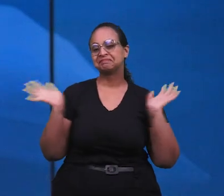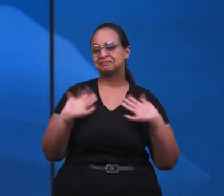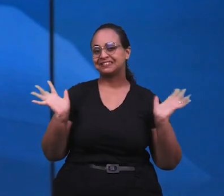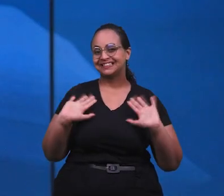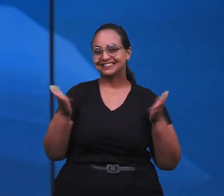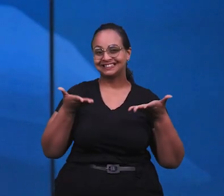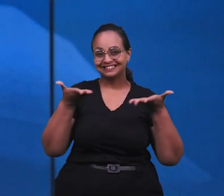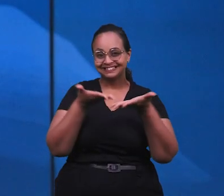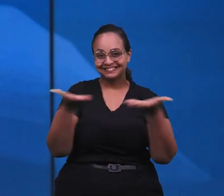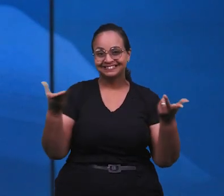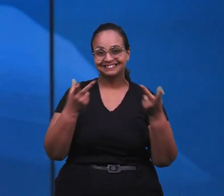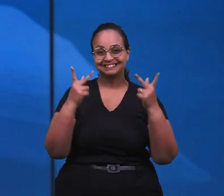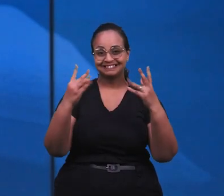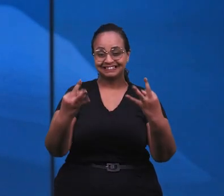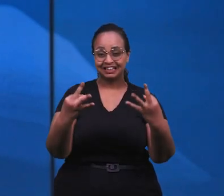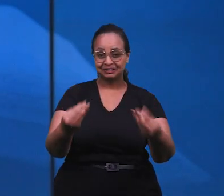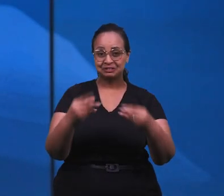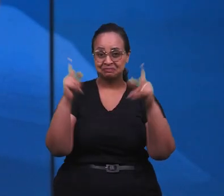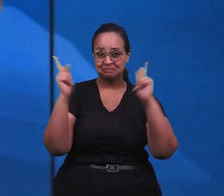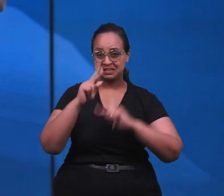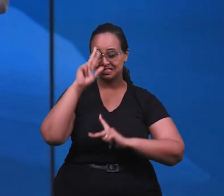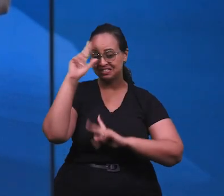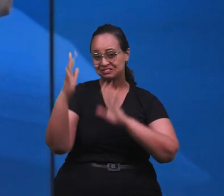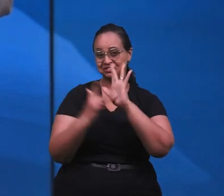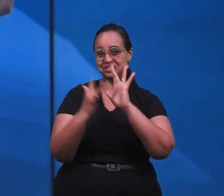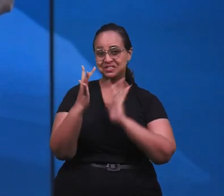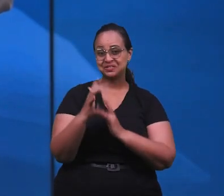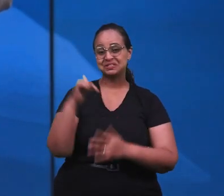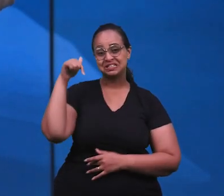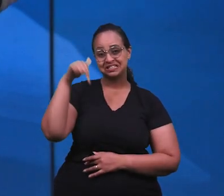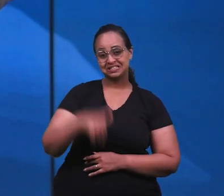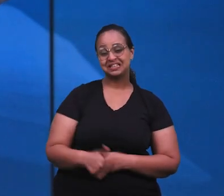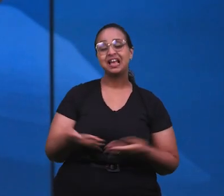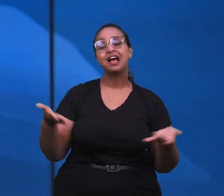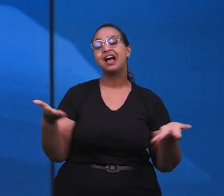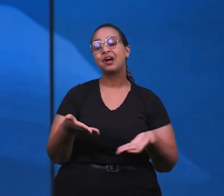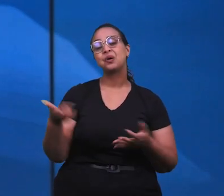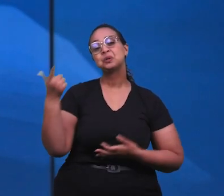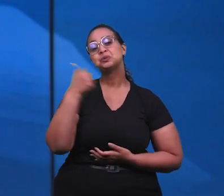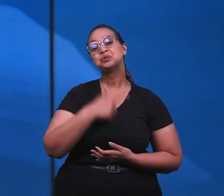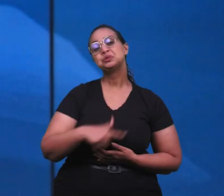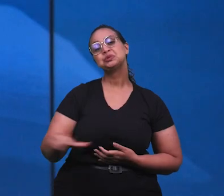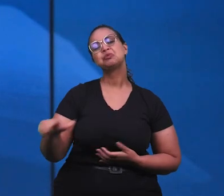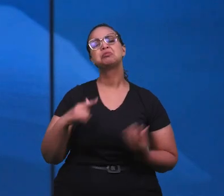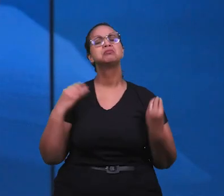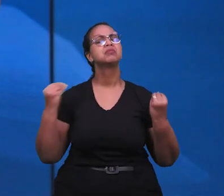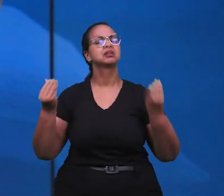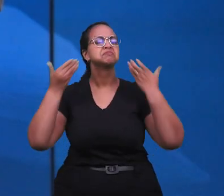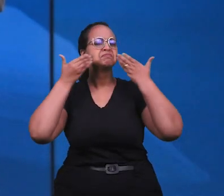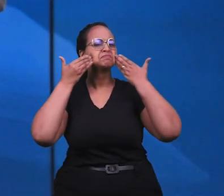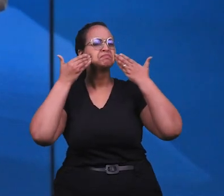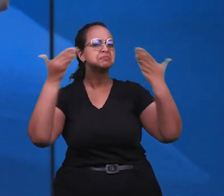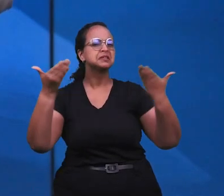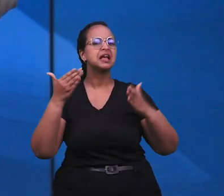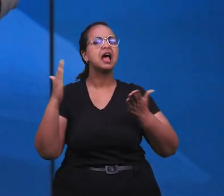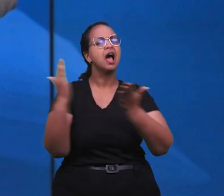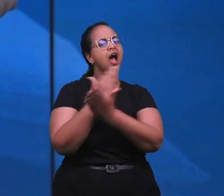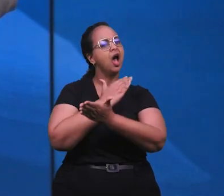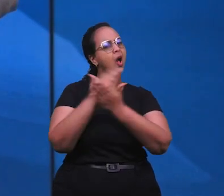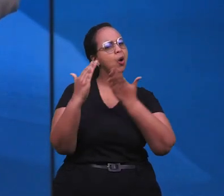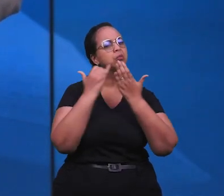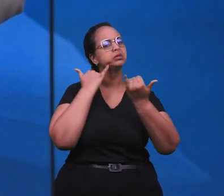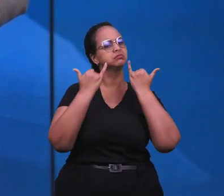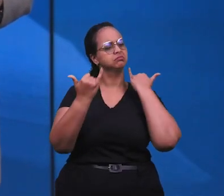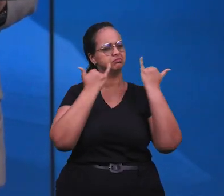Eu quero cumprimentar todos com a paz do Senhor e dizer que nós estamos aqui, mais esta vez, para apresentar aqui algumas